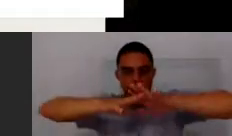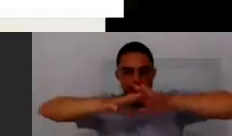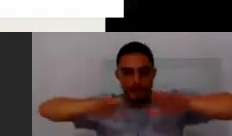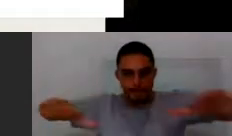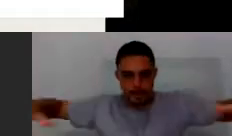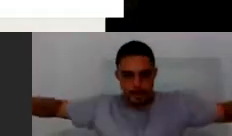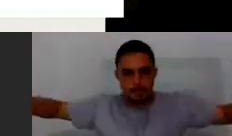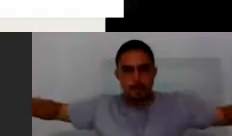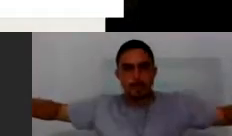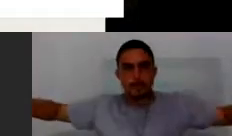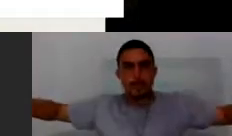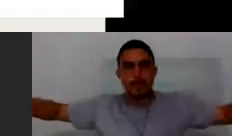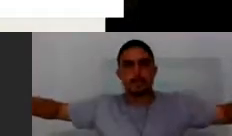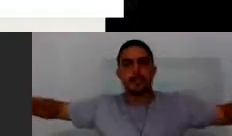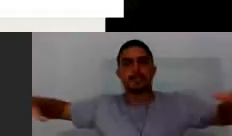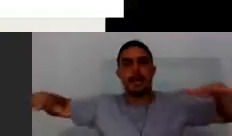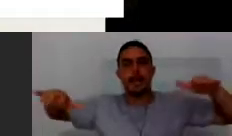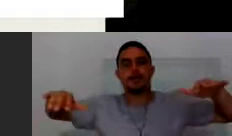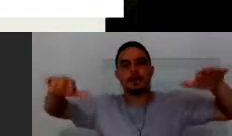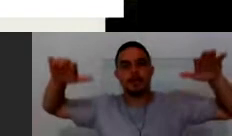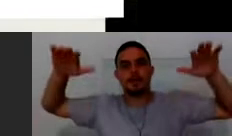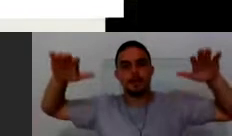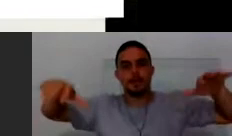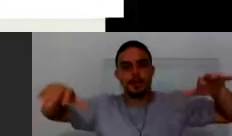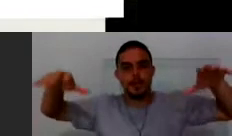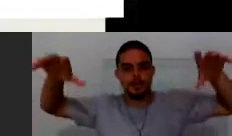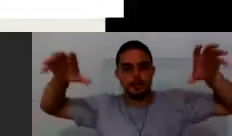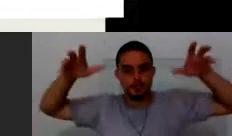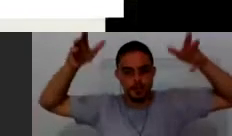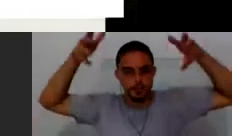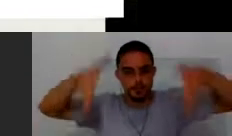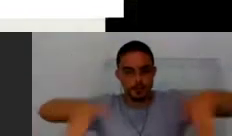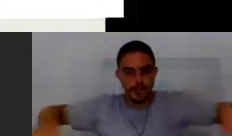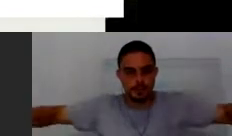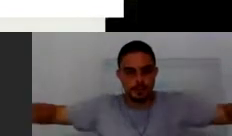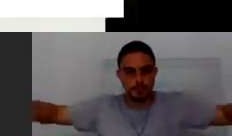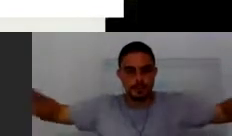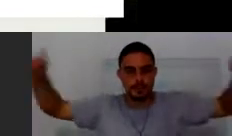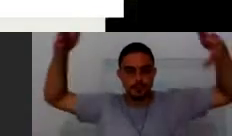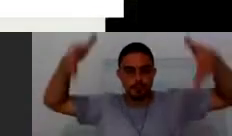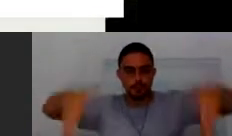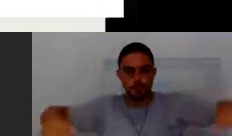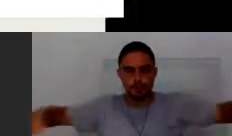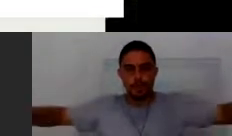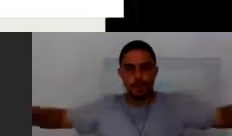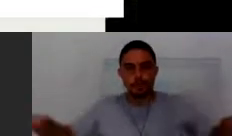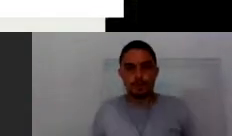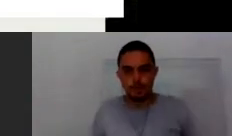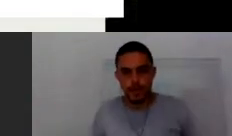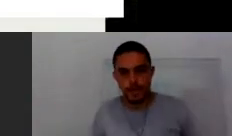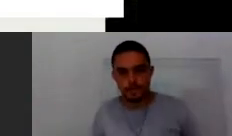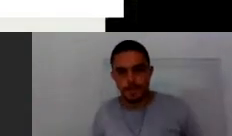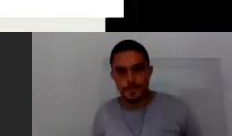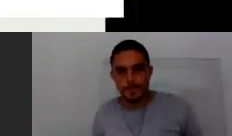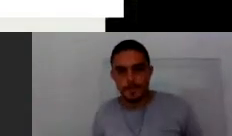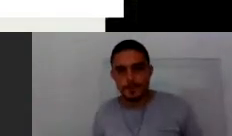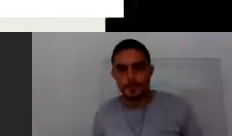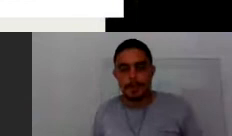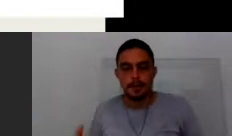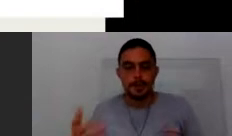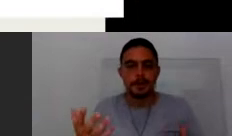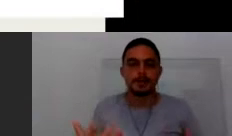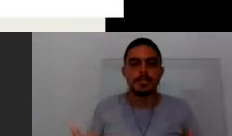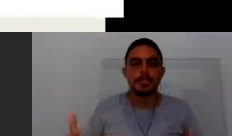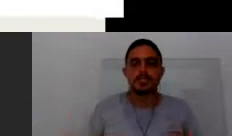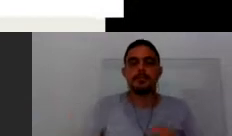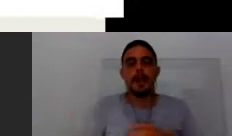mas ela molha a área inteira, não molha? Então, essa água que está infiltrando, ela vai conseguir infiltrar assim, fazendo curva? Dificilmente, né?